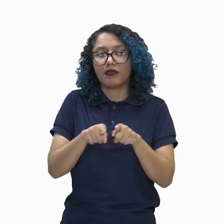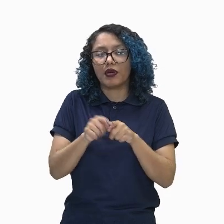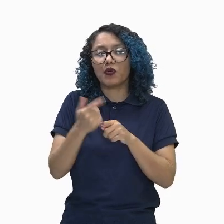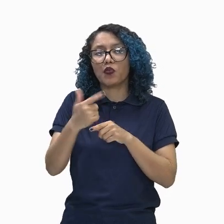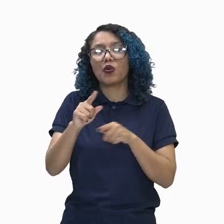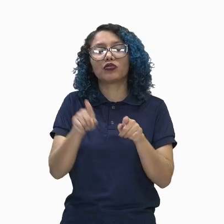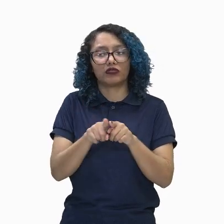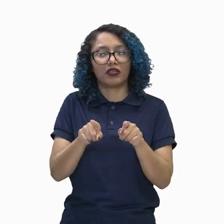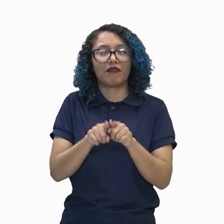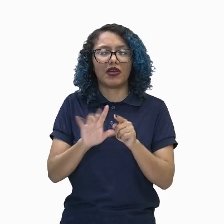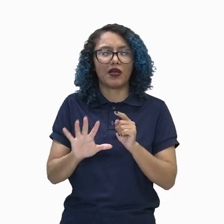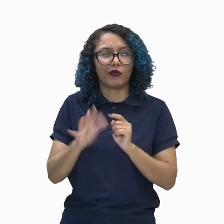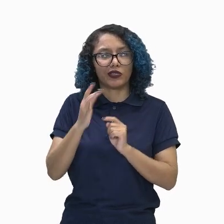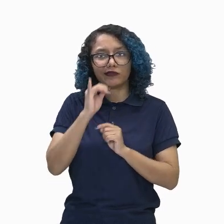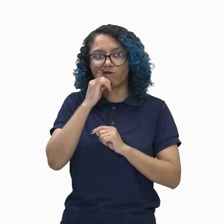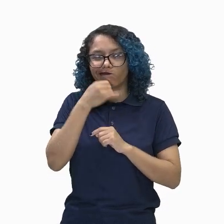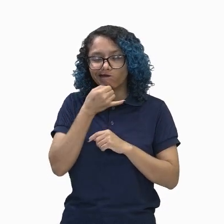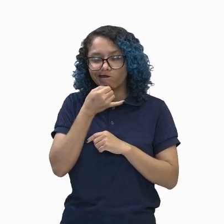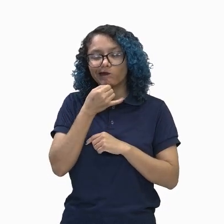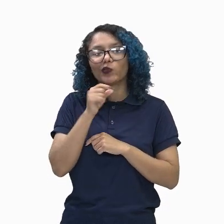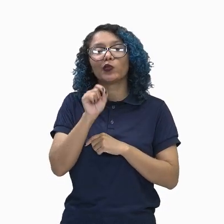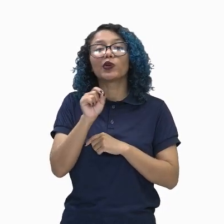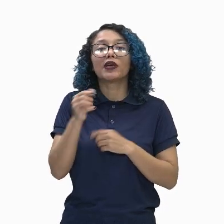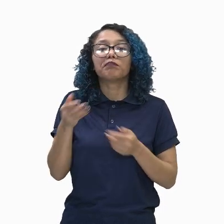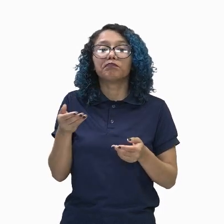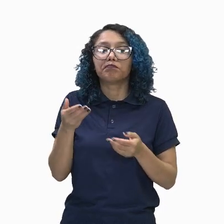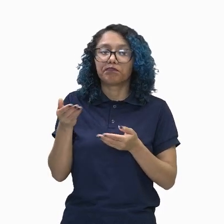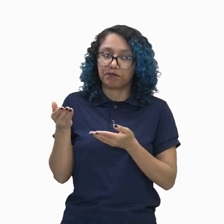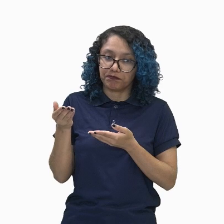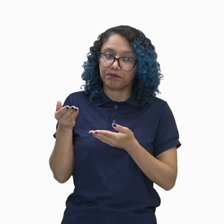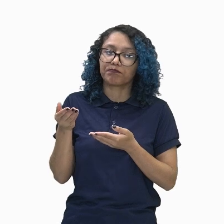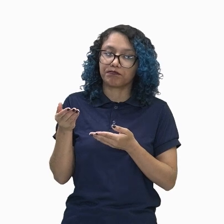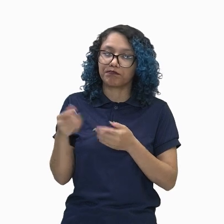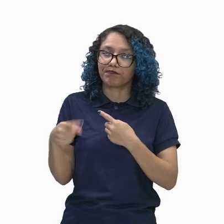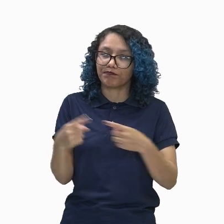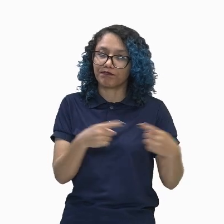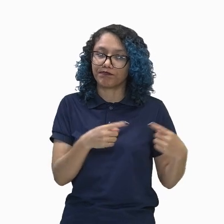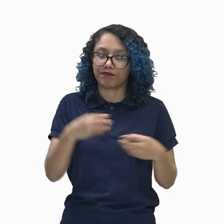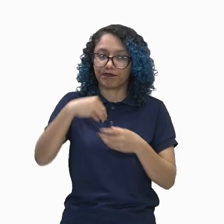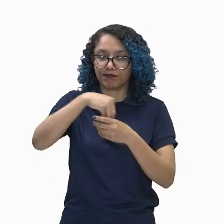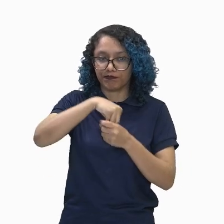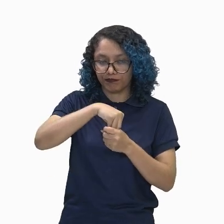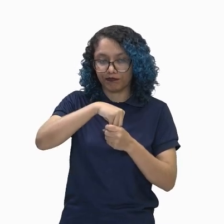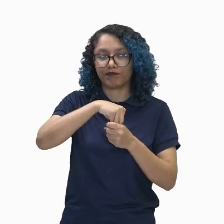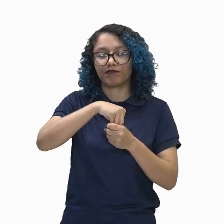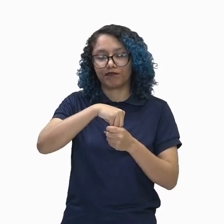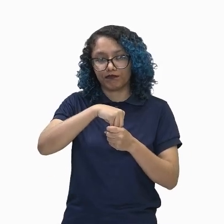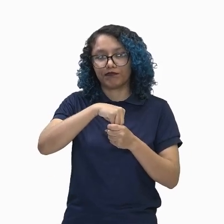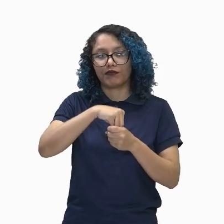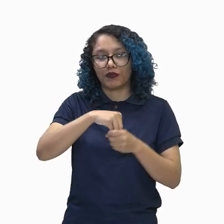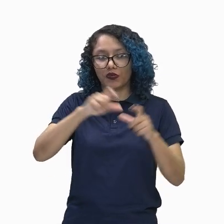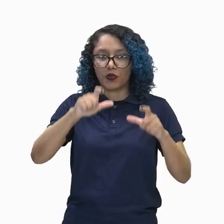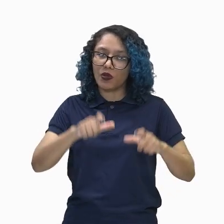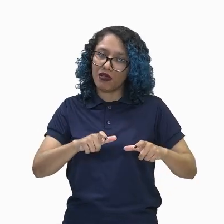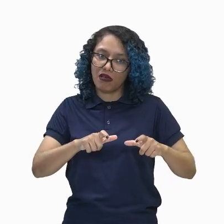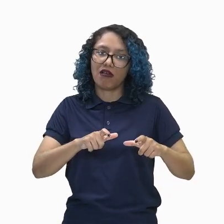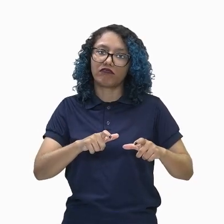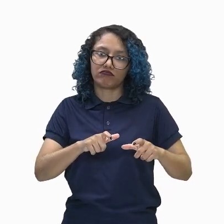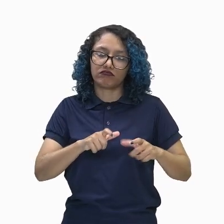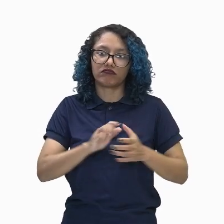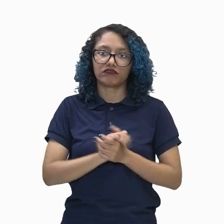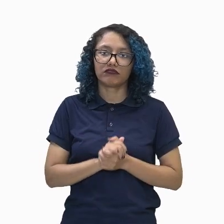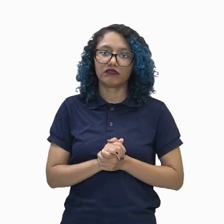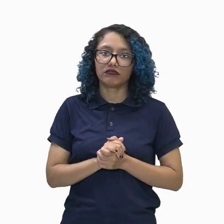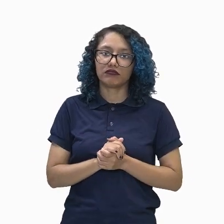acaba ocorrendo, infelizmente, né, que vai ser o quê? Os conflitos internos, ali dentro de um mesmo local, né, no